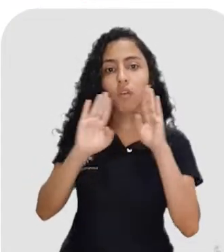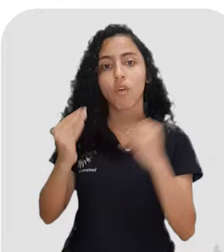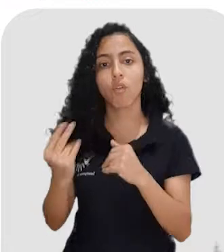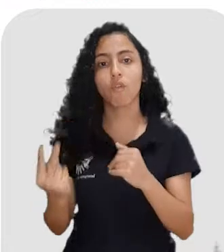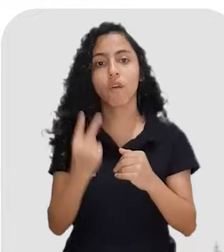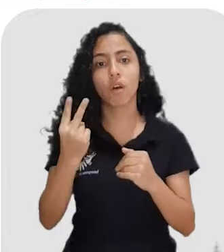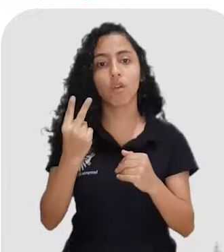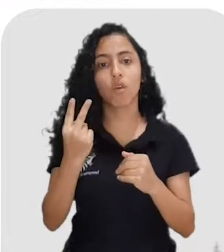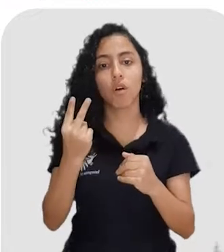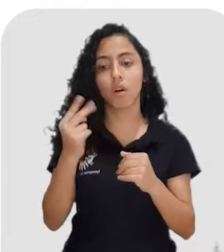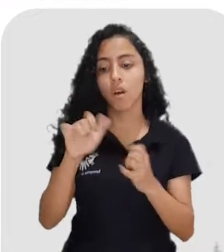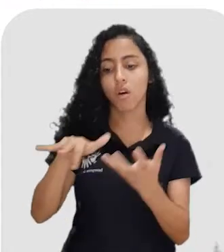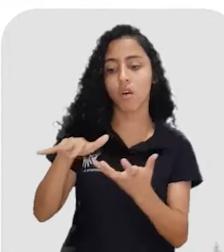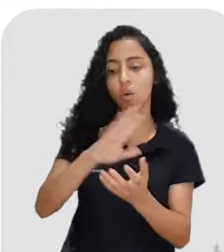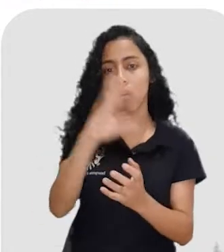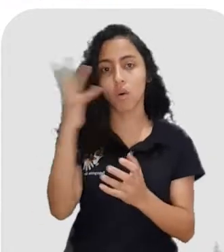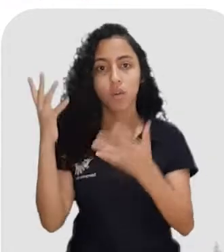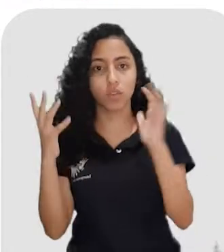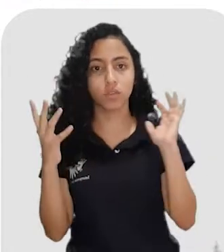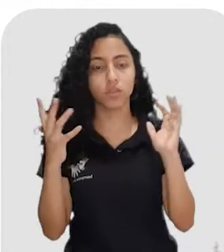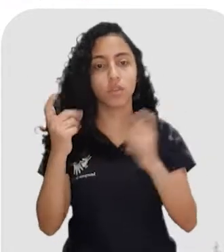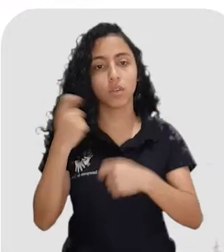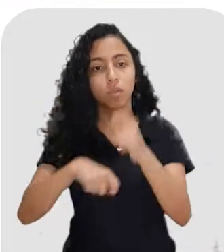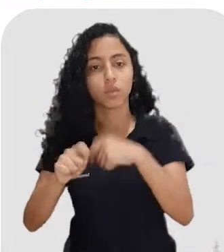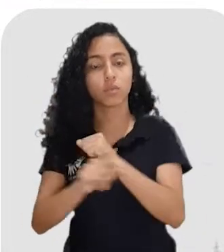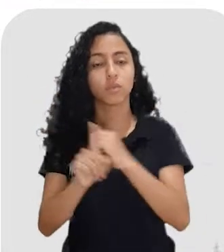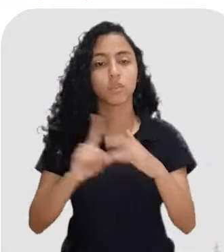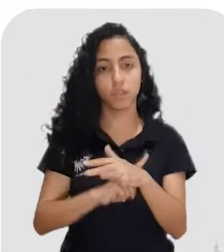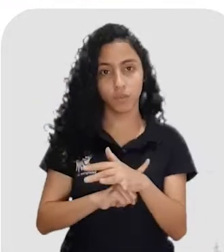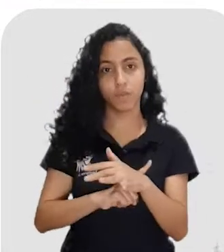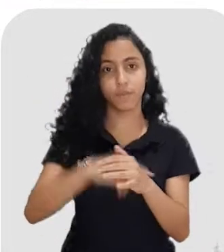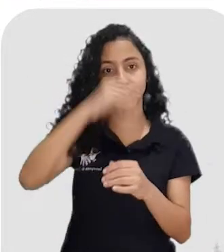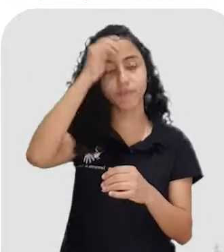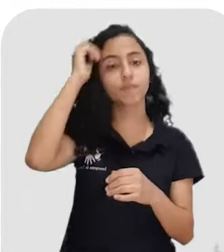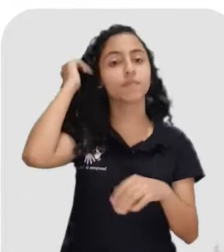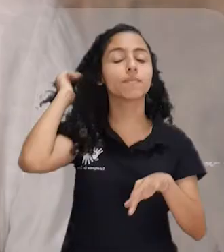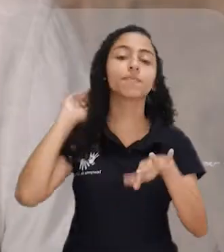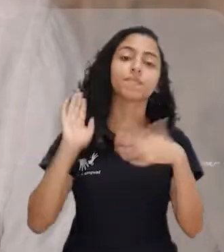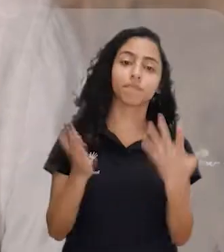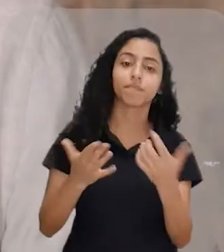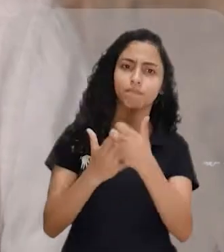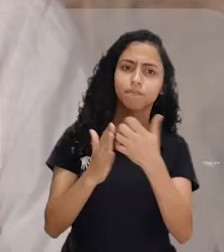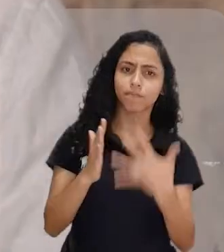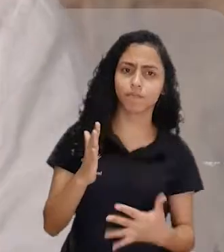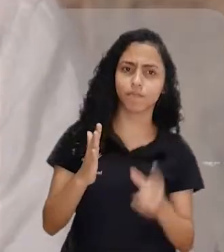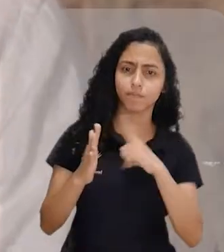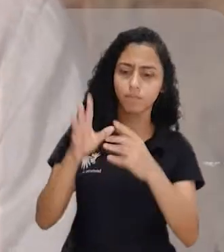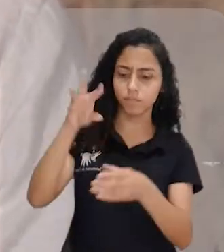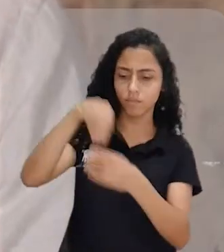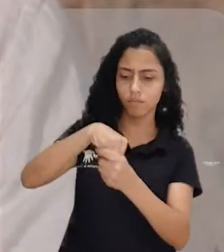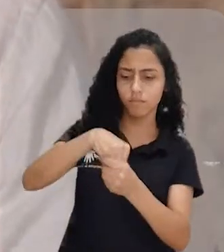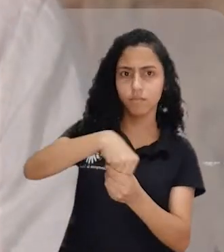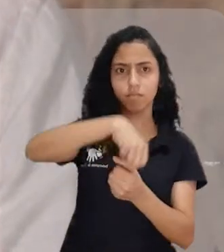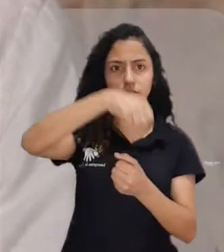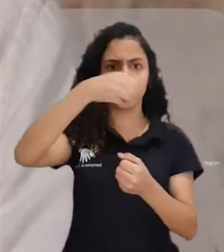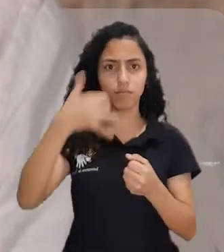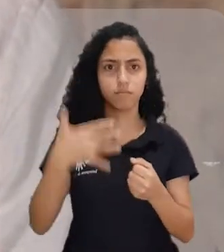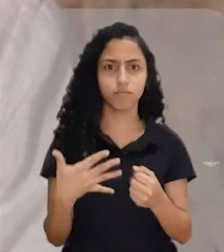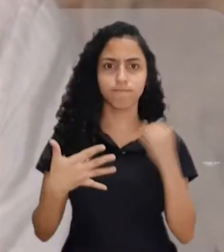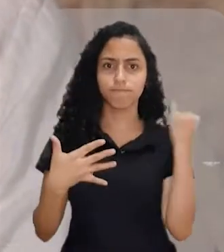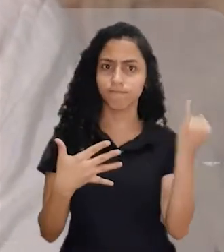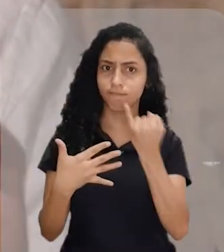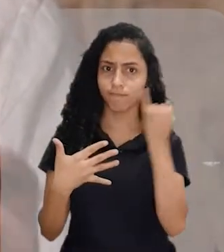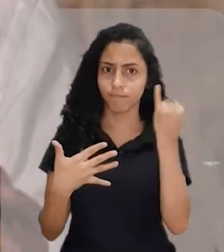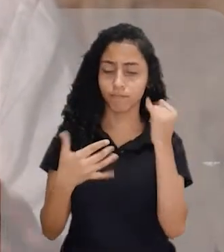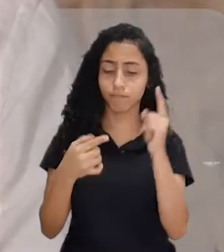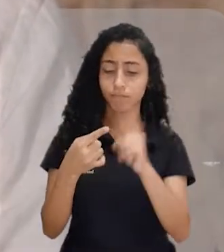ecológicos, considerando seus valores ecológicos, econômicos e sociais. Então, dentro dessa